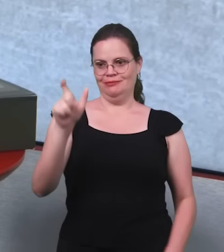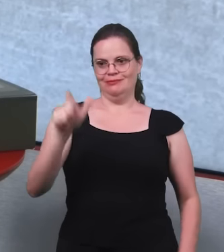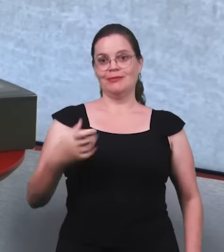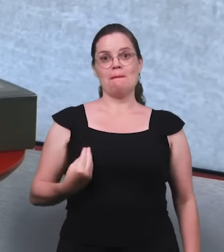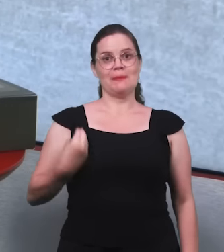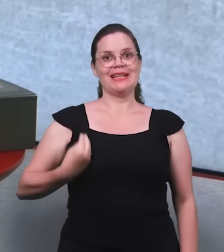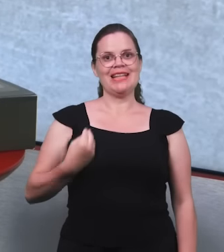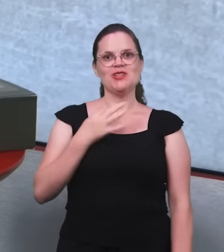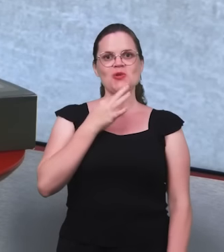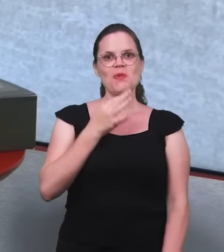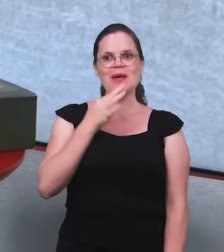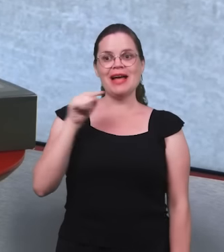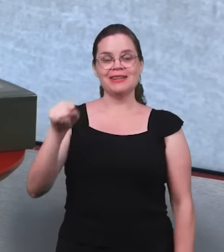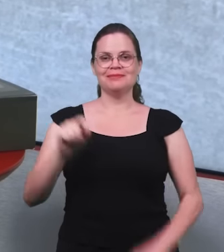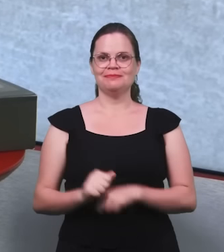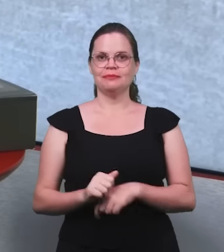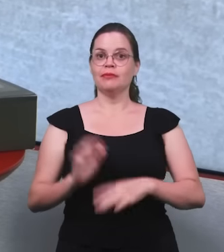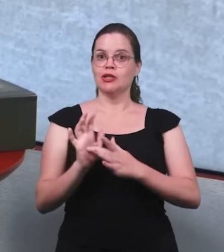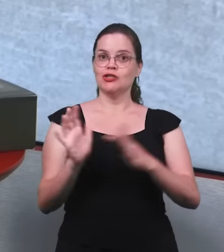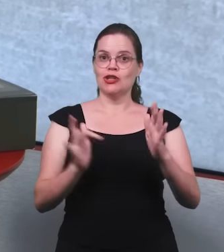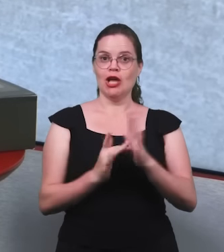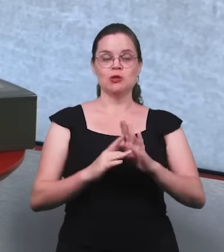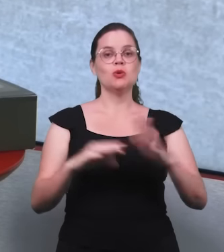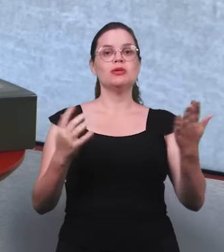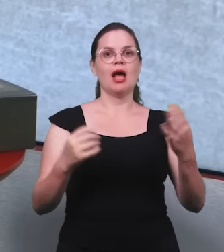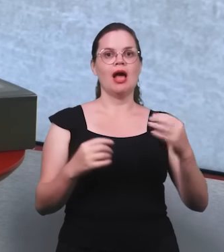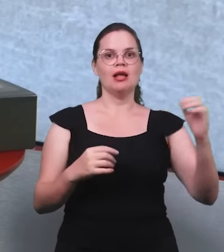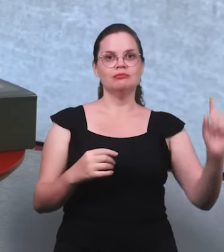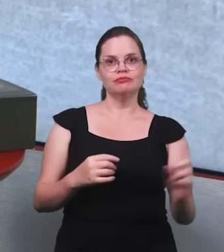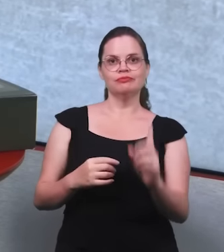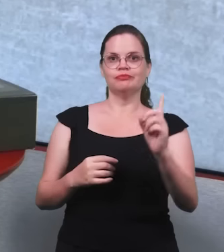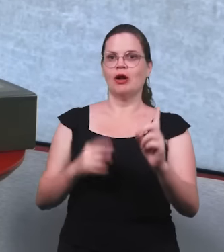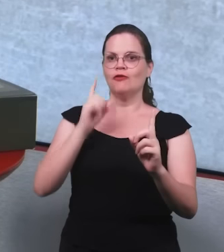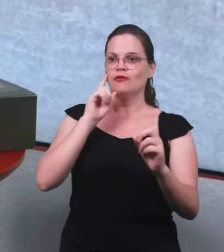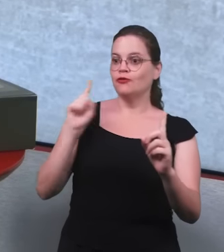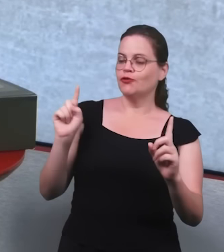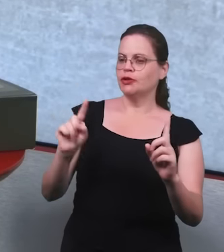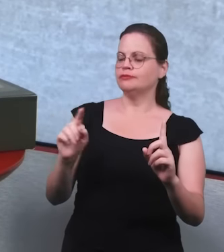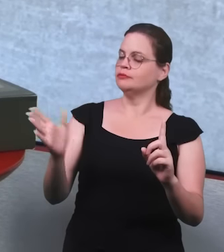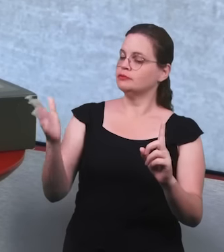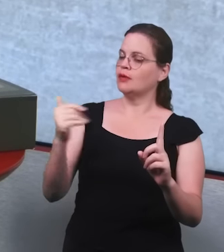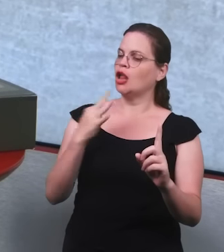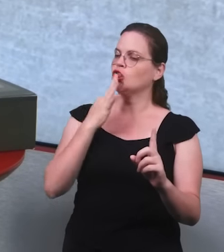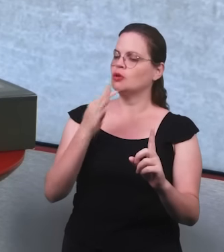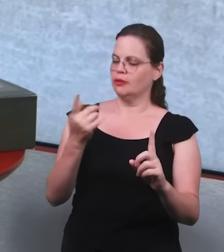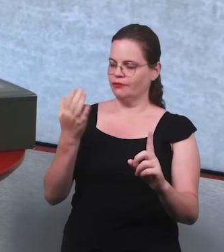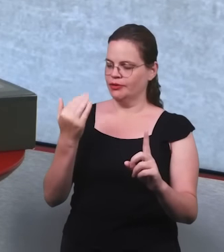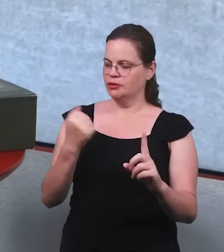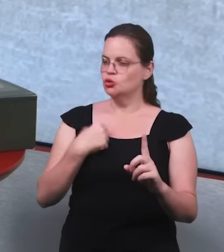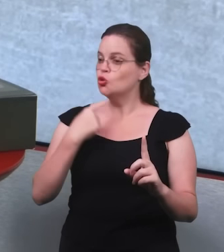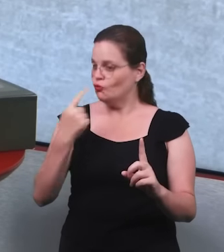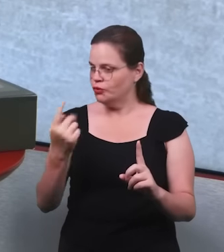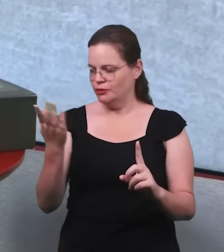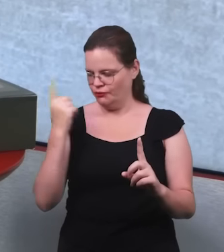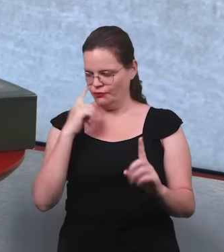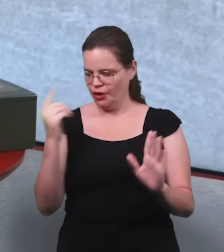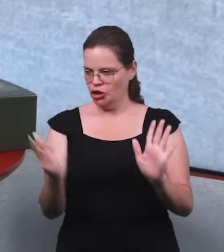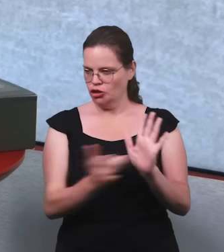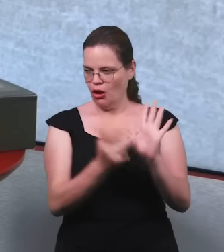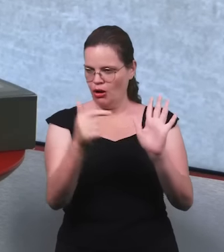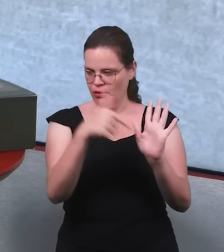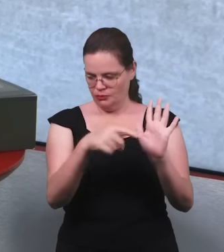Somente ali é que ele pôde experimentar o que era o toque da mão de Jesus nele, ele poder tocar a mão de